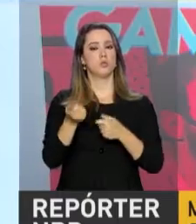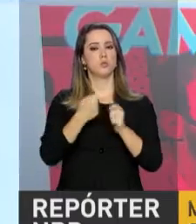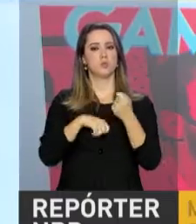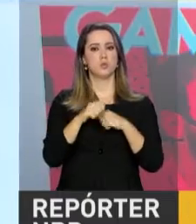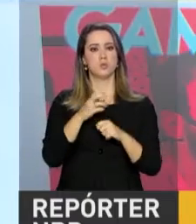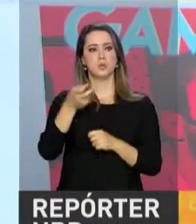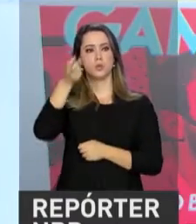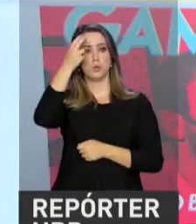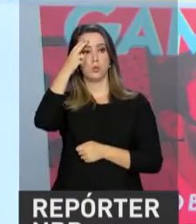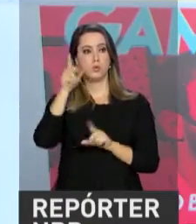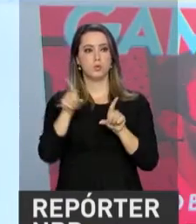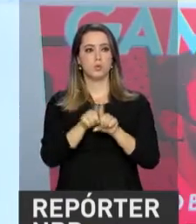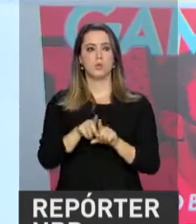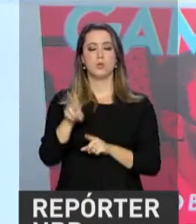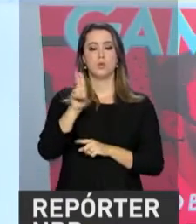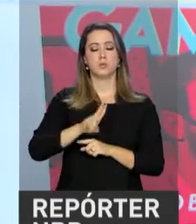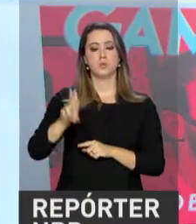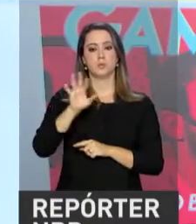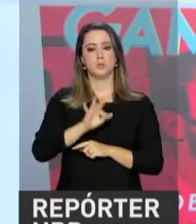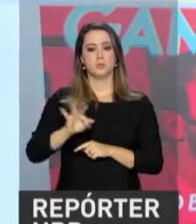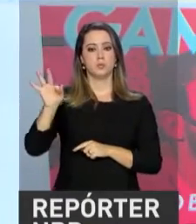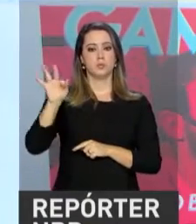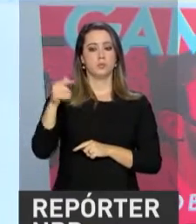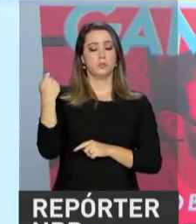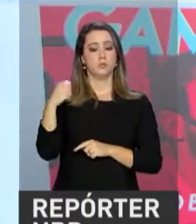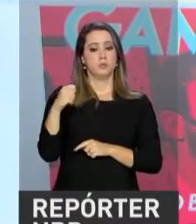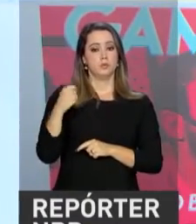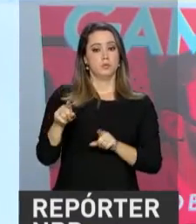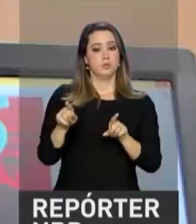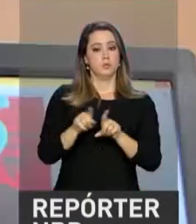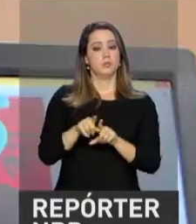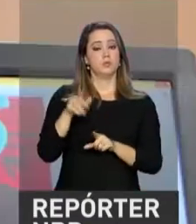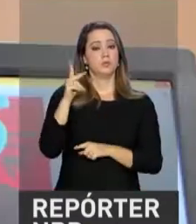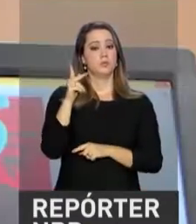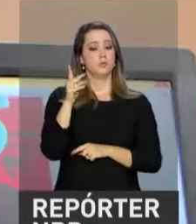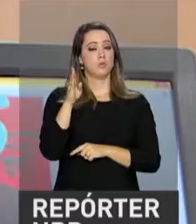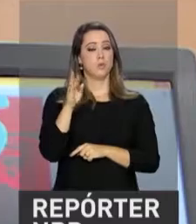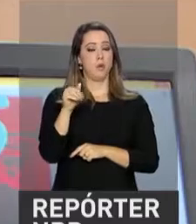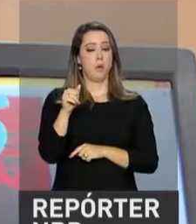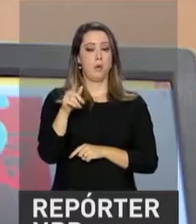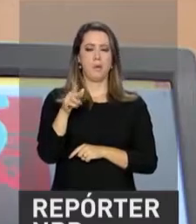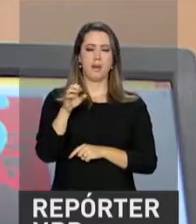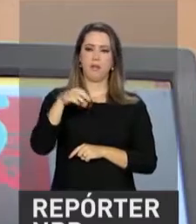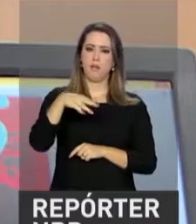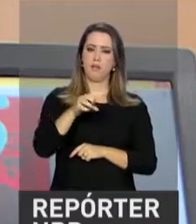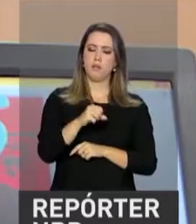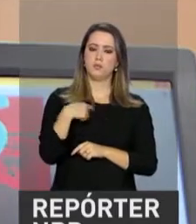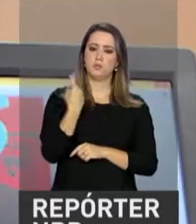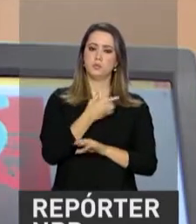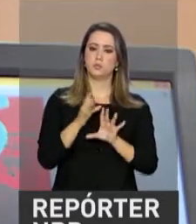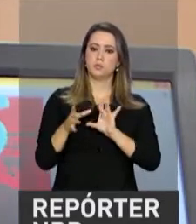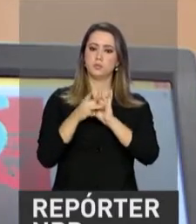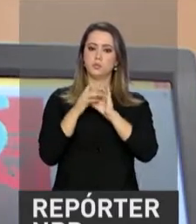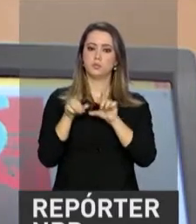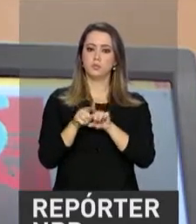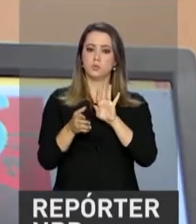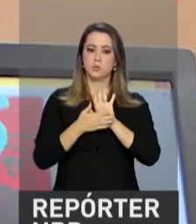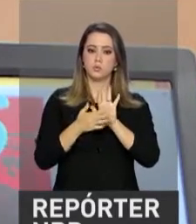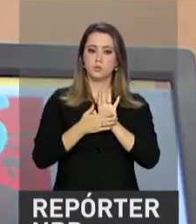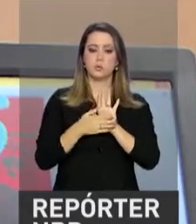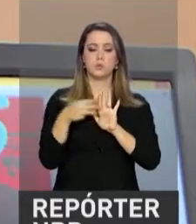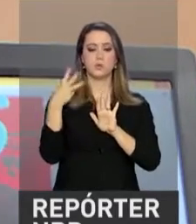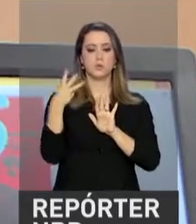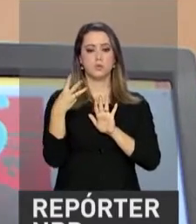cultura é da universidade federal do rio grande do sul e abragames nos unimos estamos propondo três